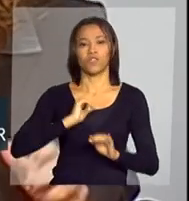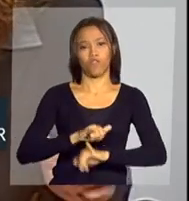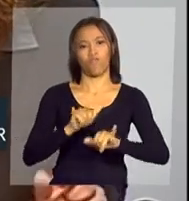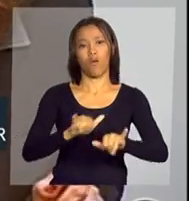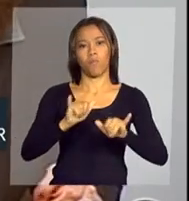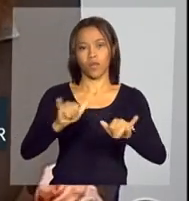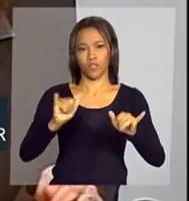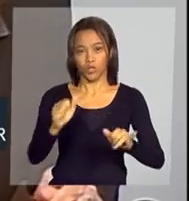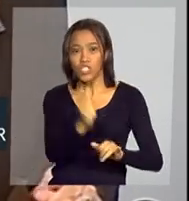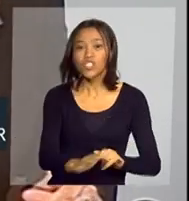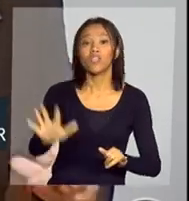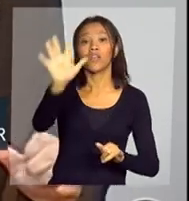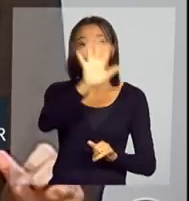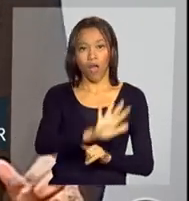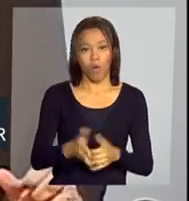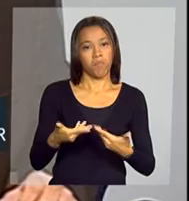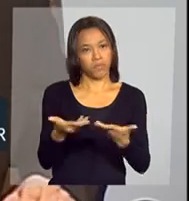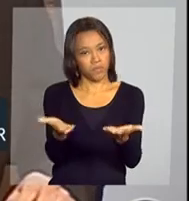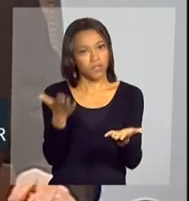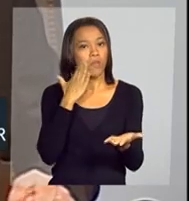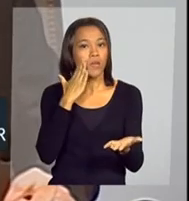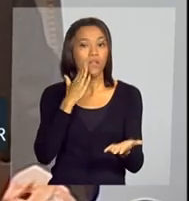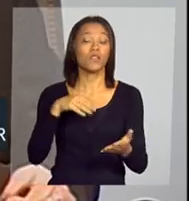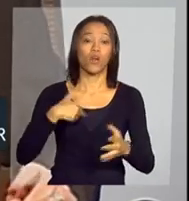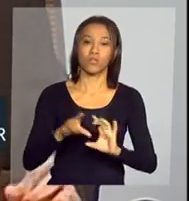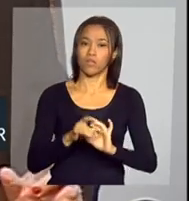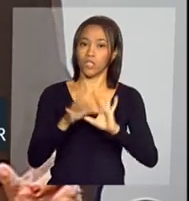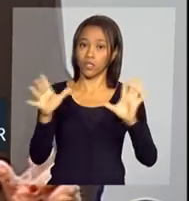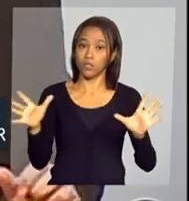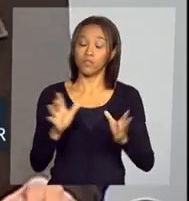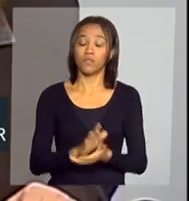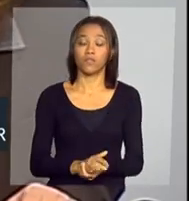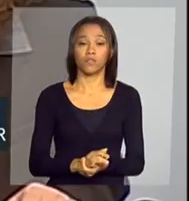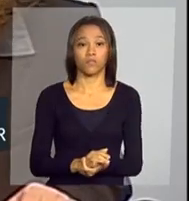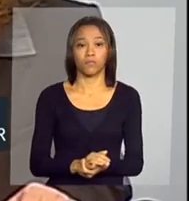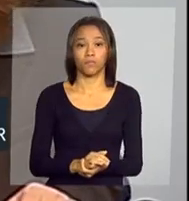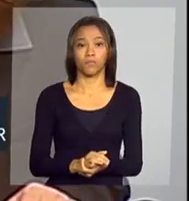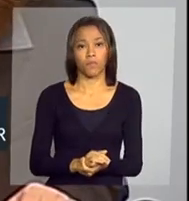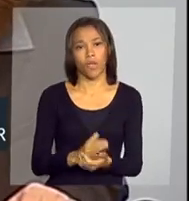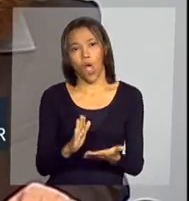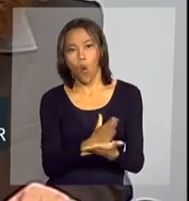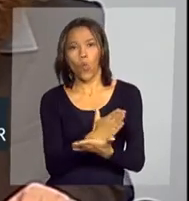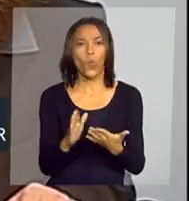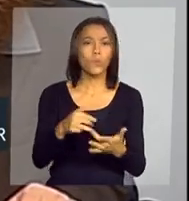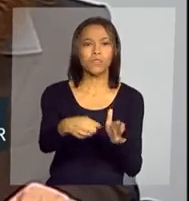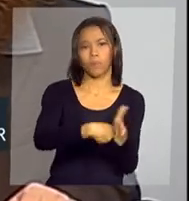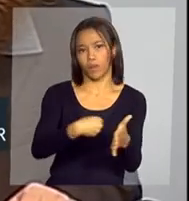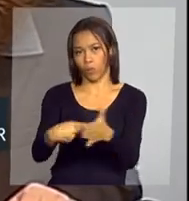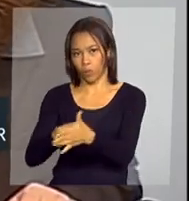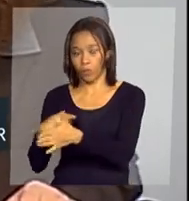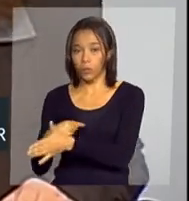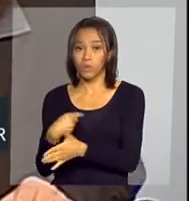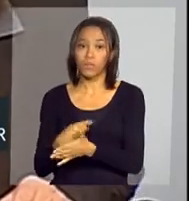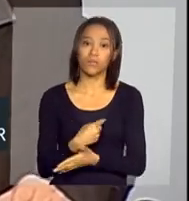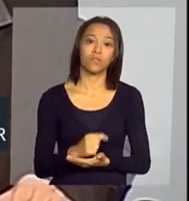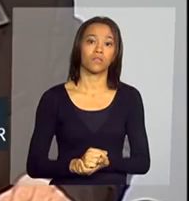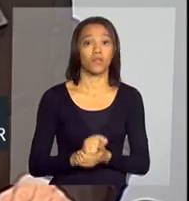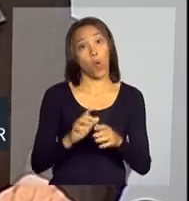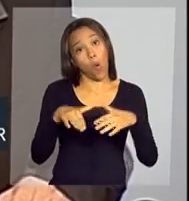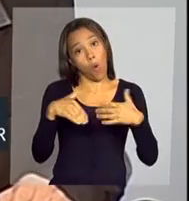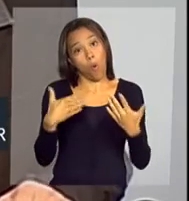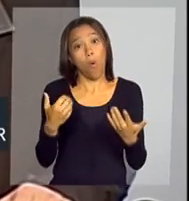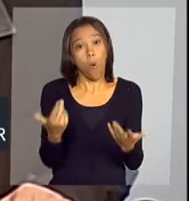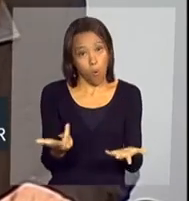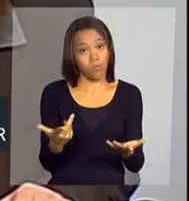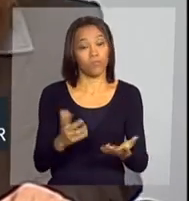assim de uma maneira geral estamos à disposição para para algum as perguntas aliado